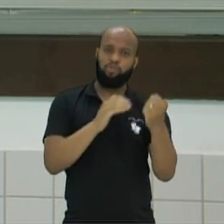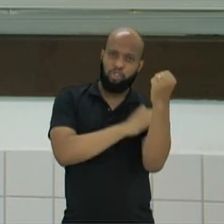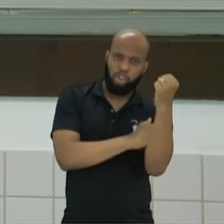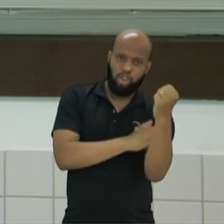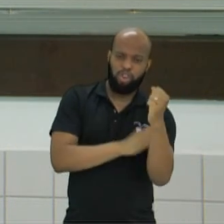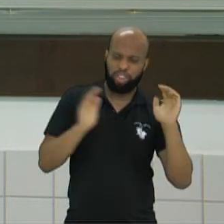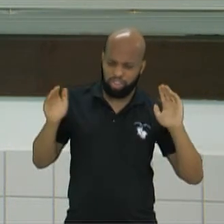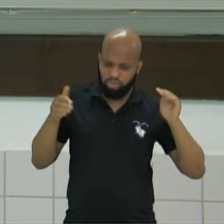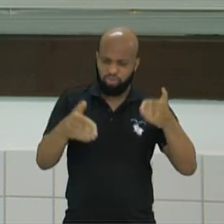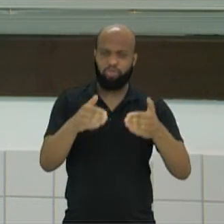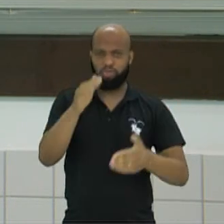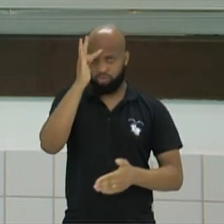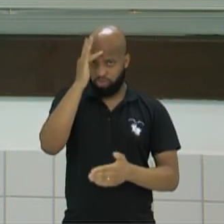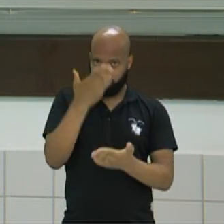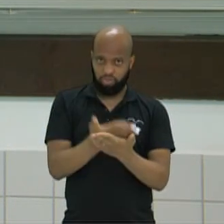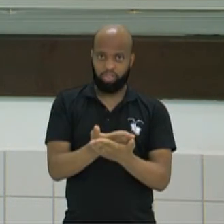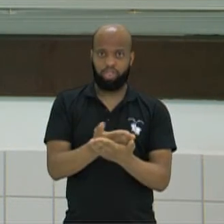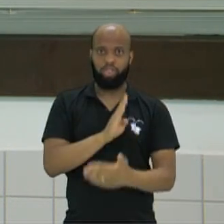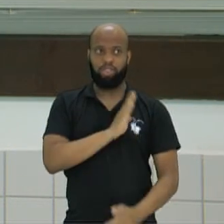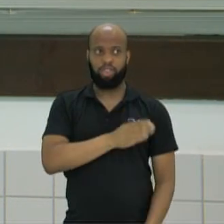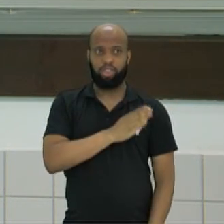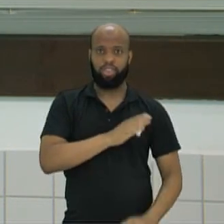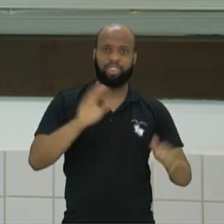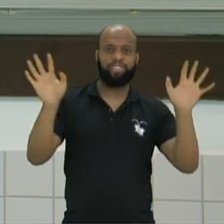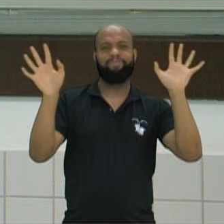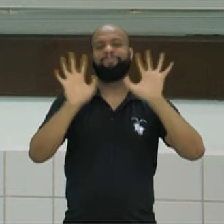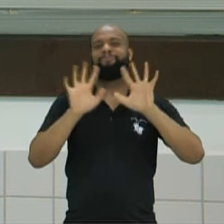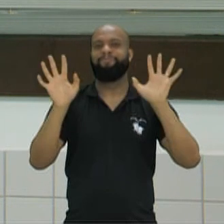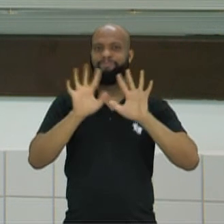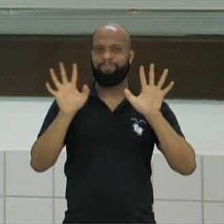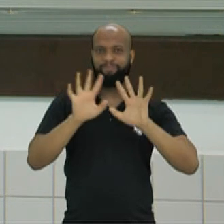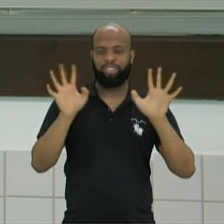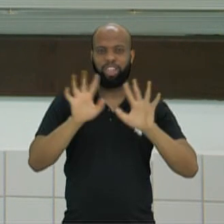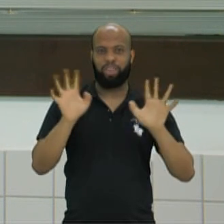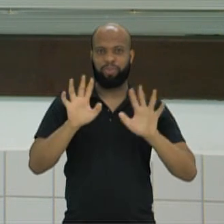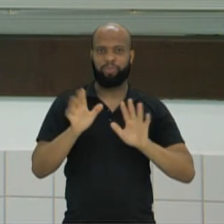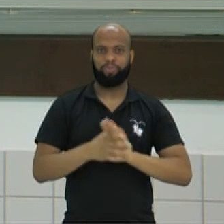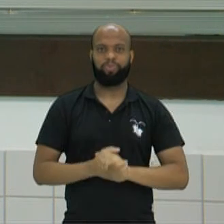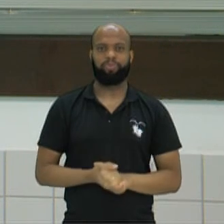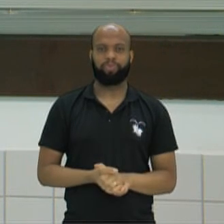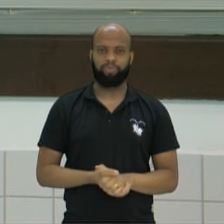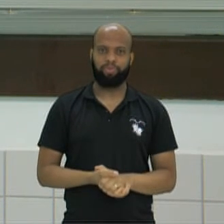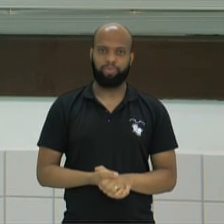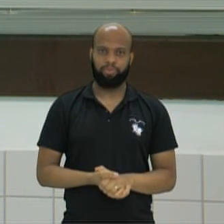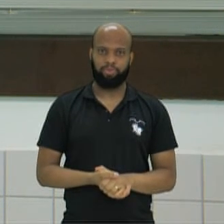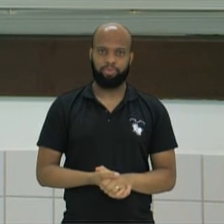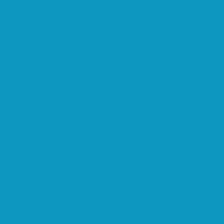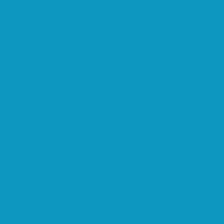foco, lembrei. Força. Um pouquinho de fé não faz mal a ninguém, né? Até a próxima aula, sétimo ano. Valeu!